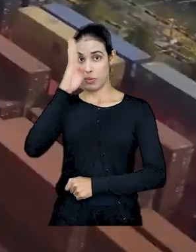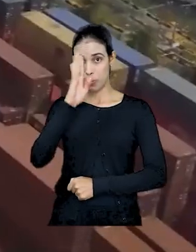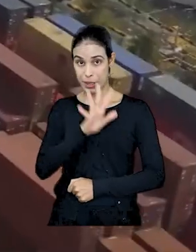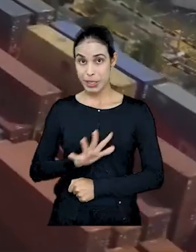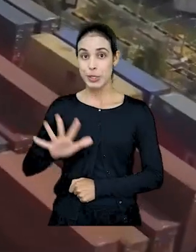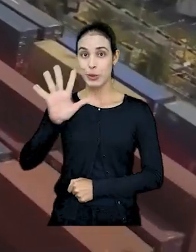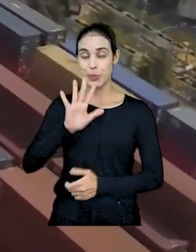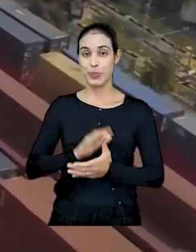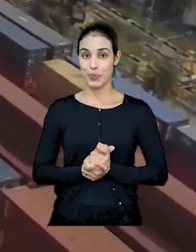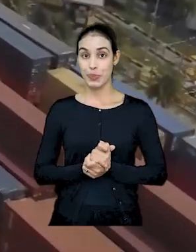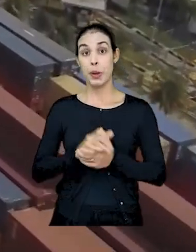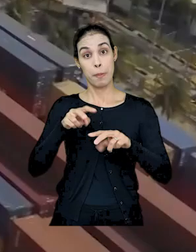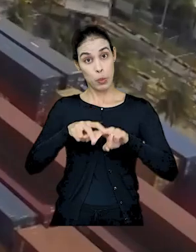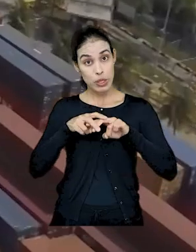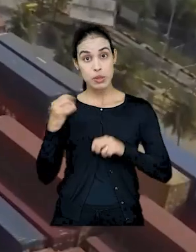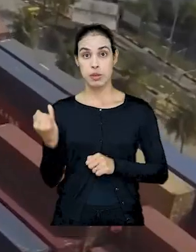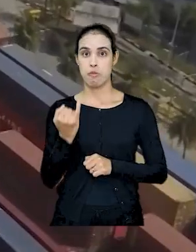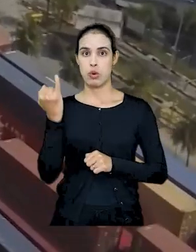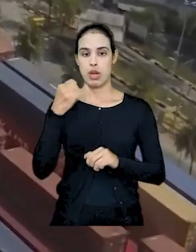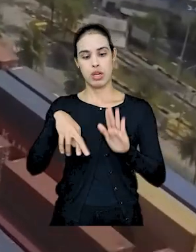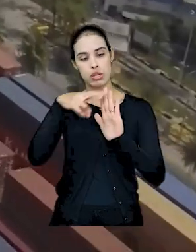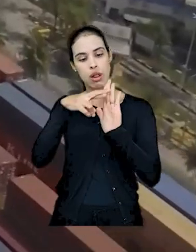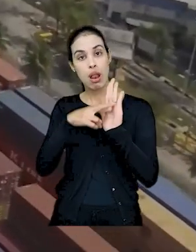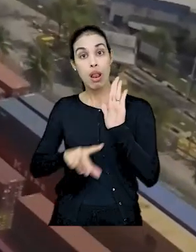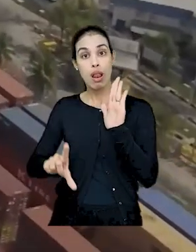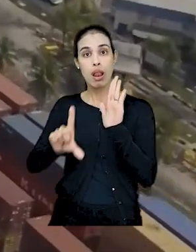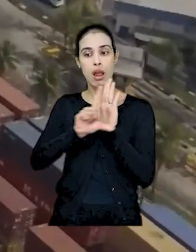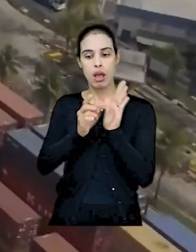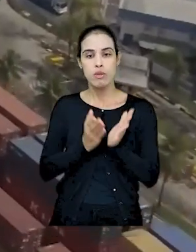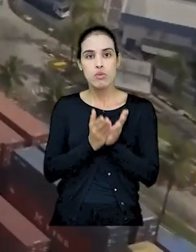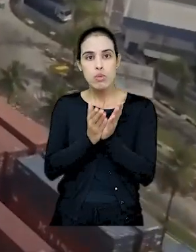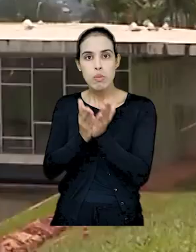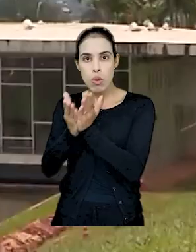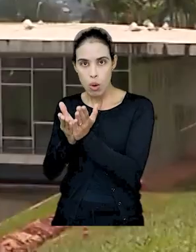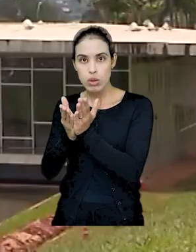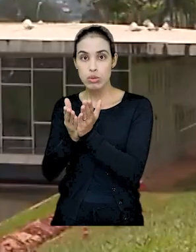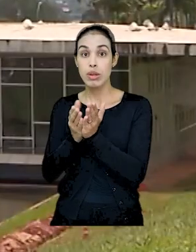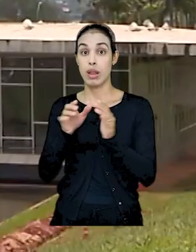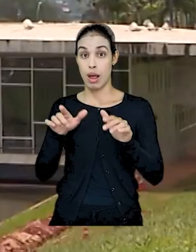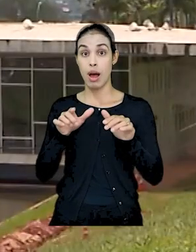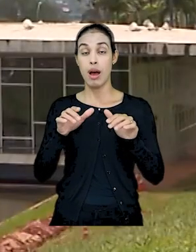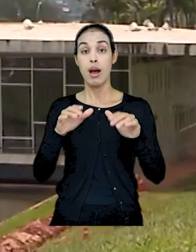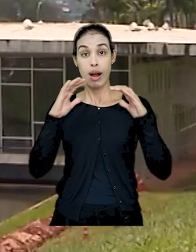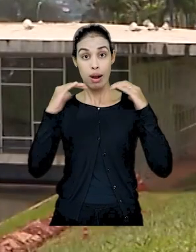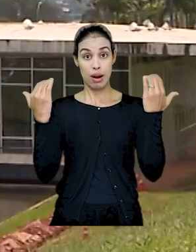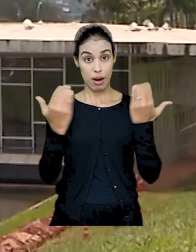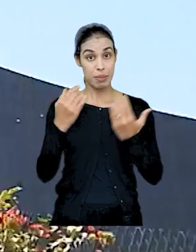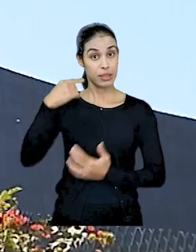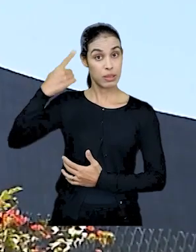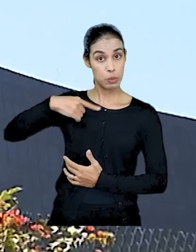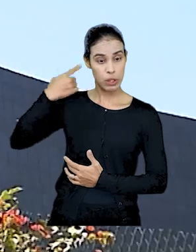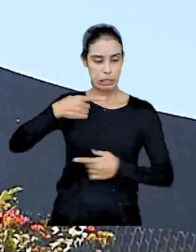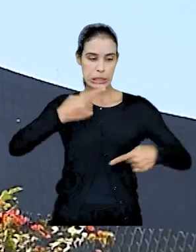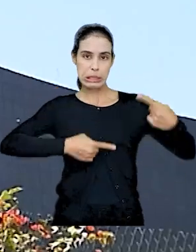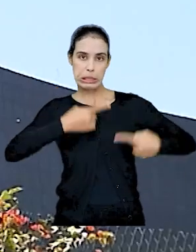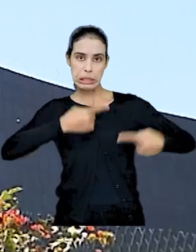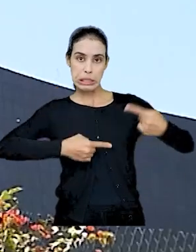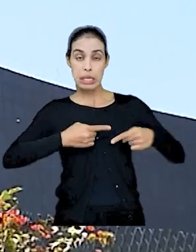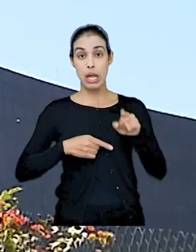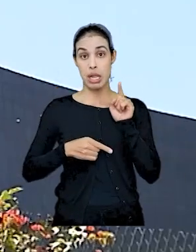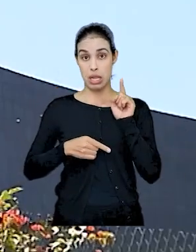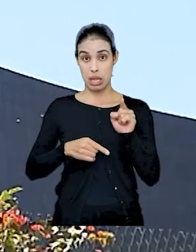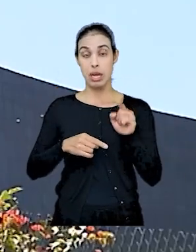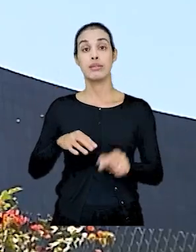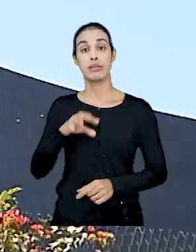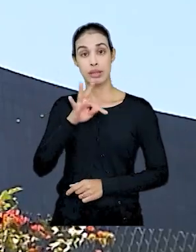país daí a importância da revisão da Lei dos portos que tramita na Câmara dos Deputados O tema foi discutido